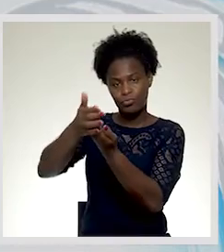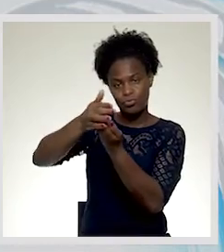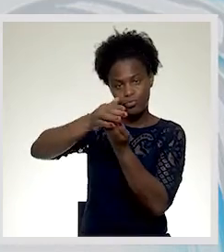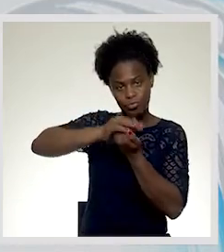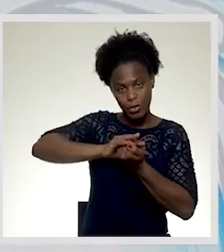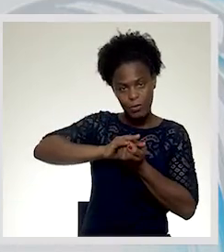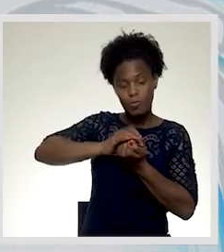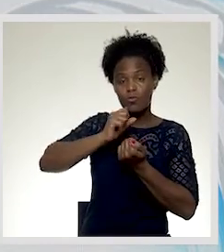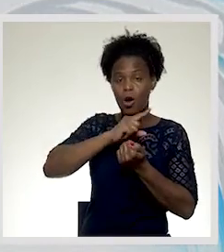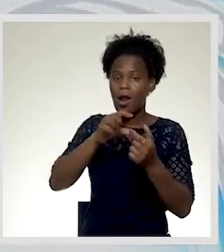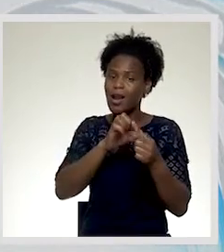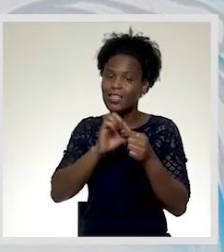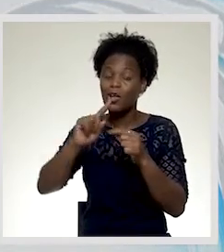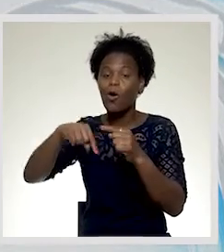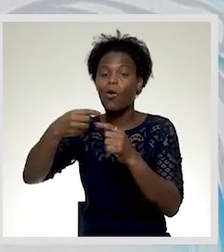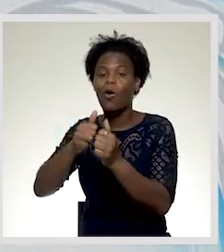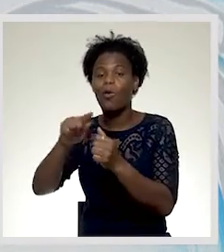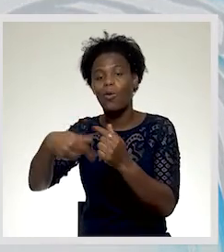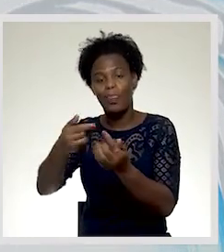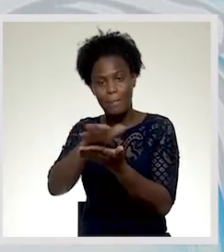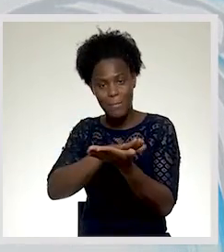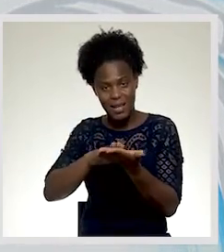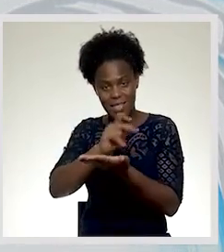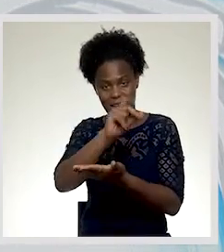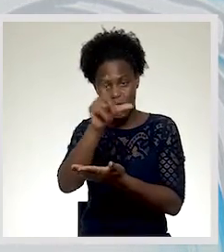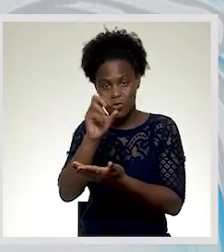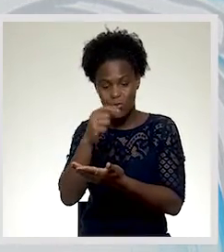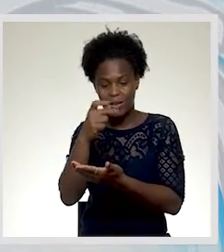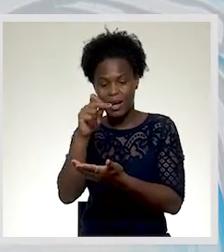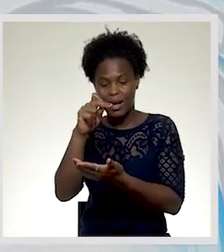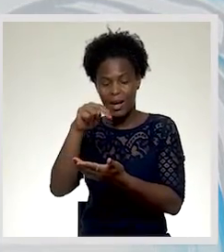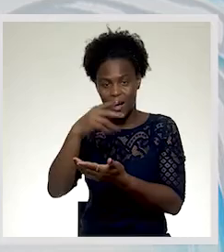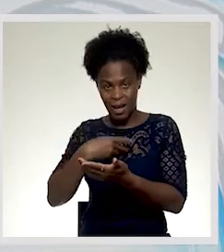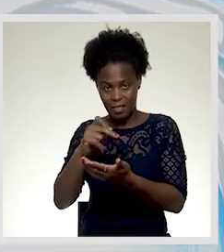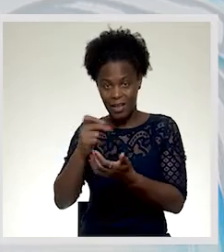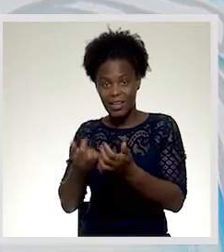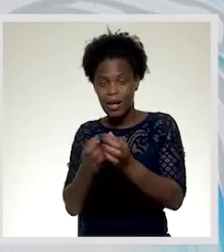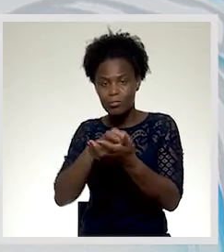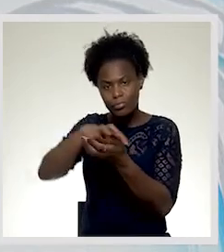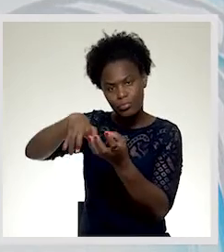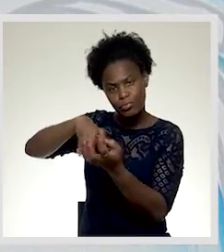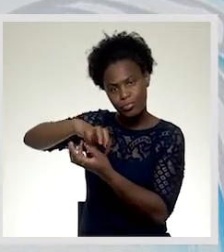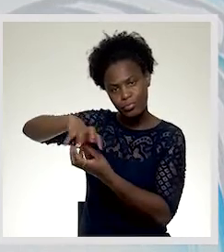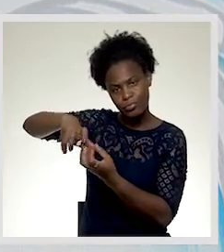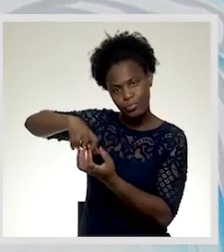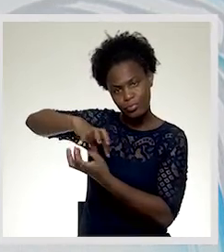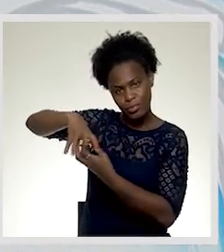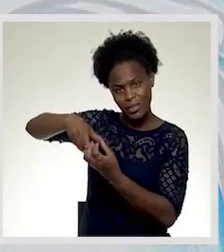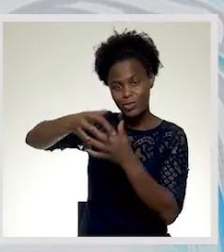para poder estabelecer ligação com outras bases azotares. E nesse caso vamos ter agora um emaranhado de